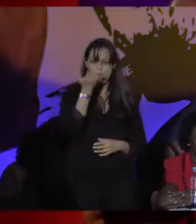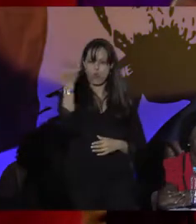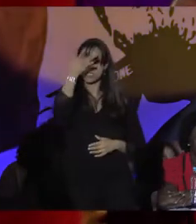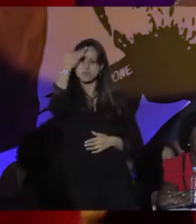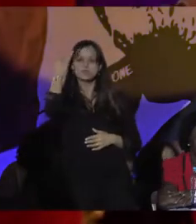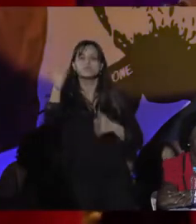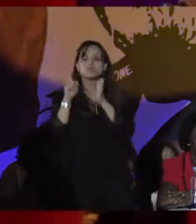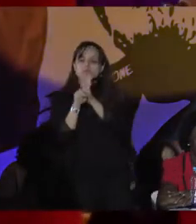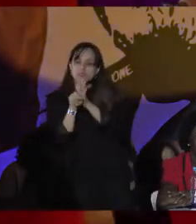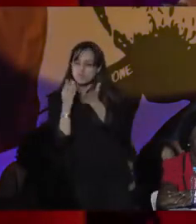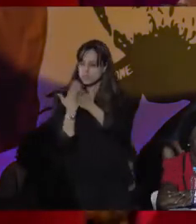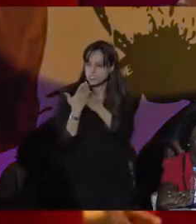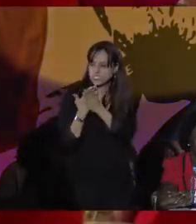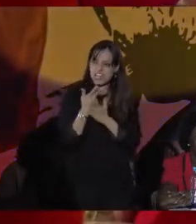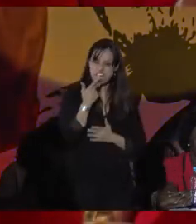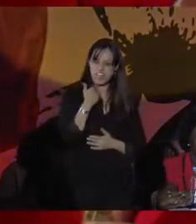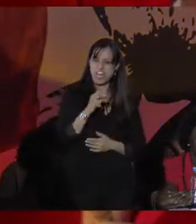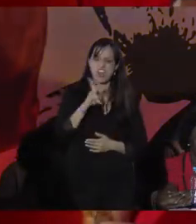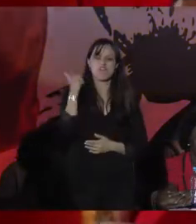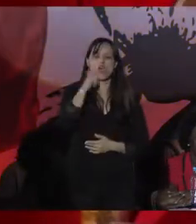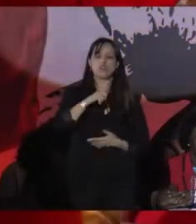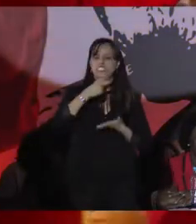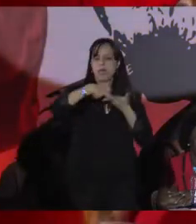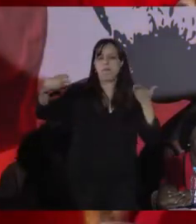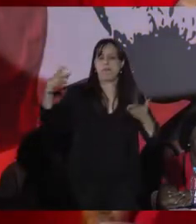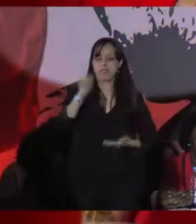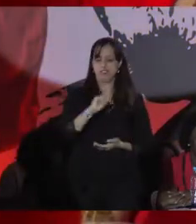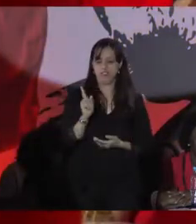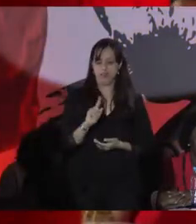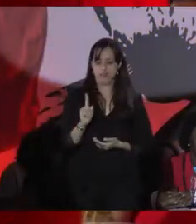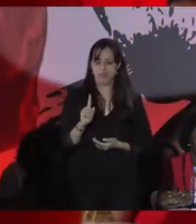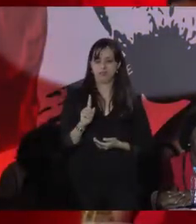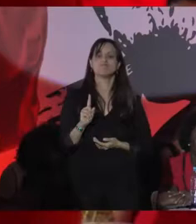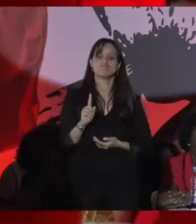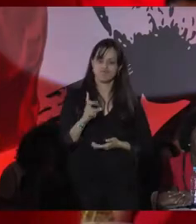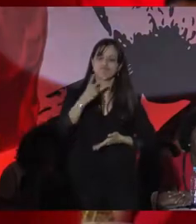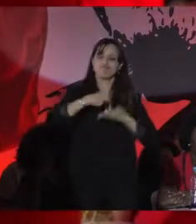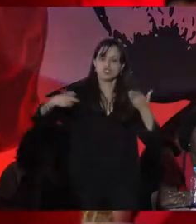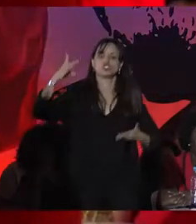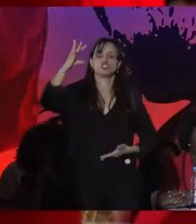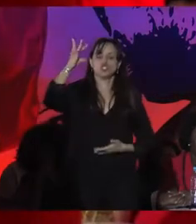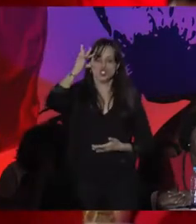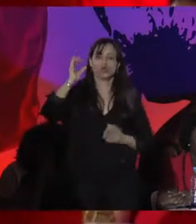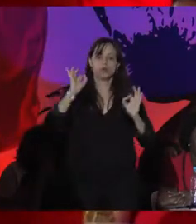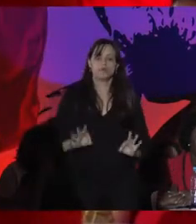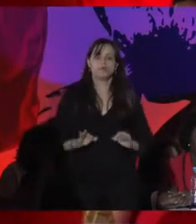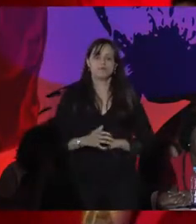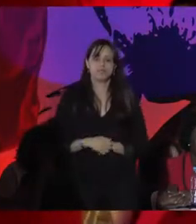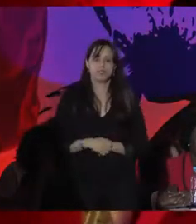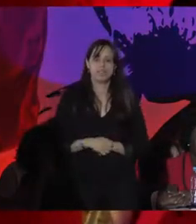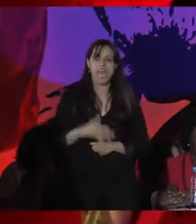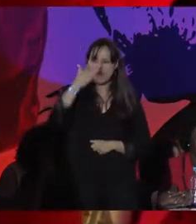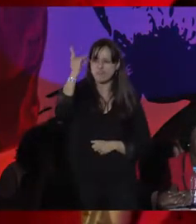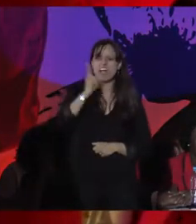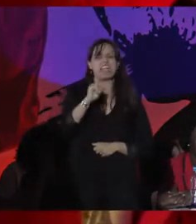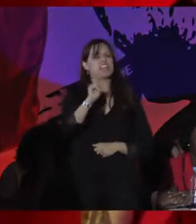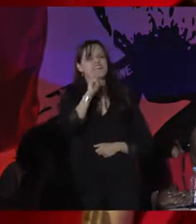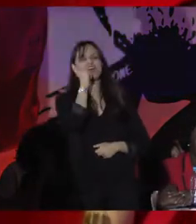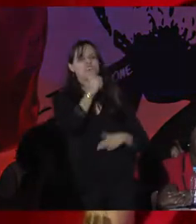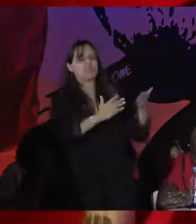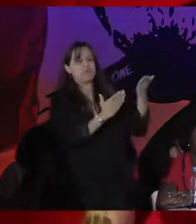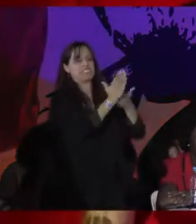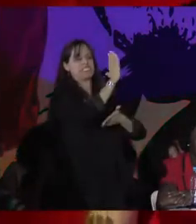diziam que não haveria o impeachment. Houve. Muitos diziam que não passava no